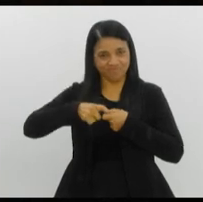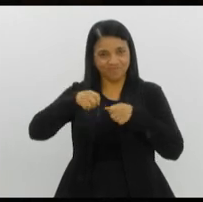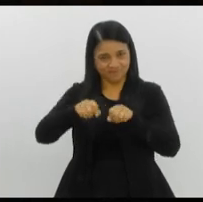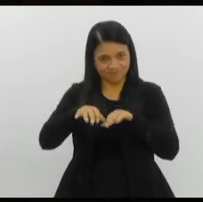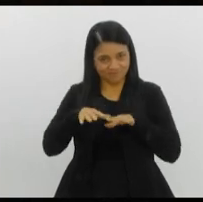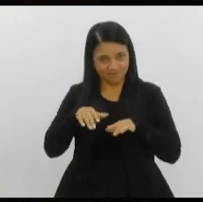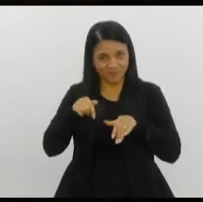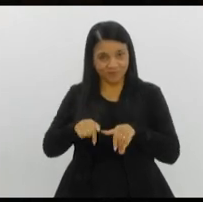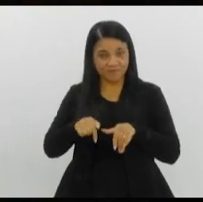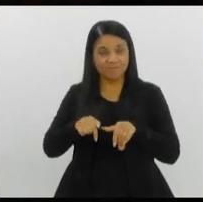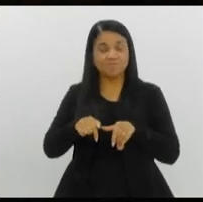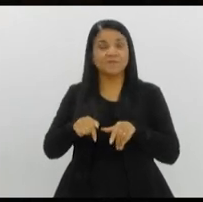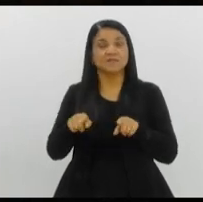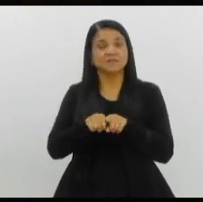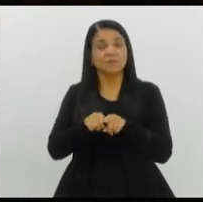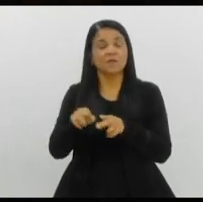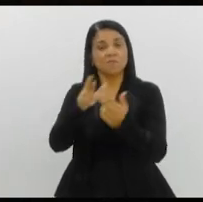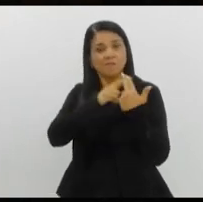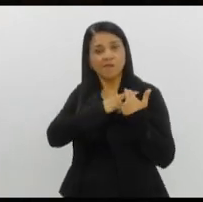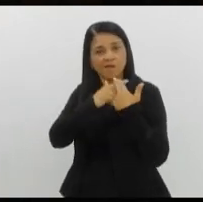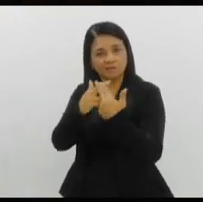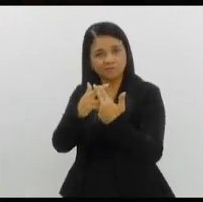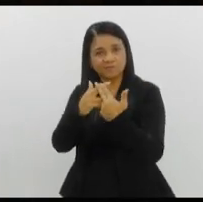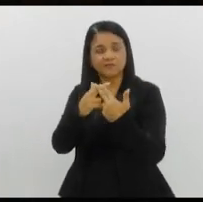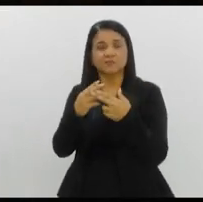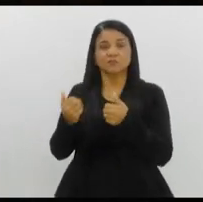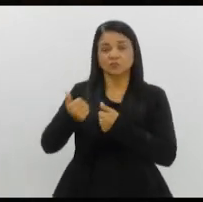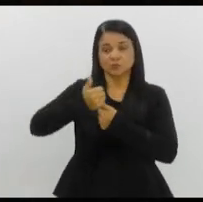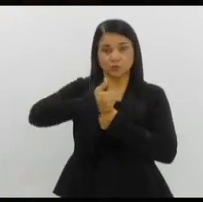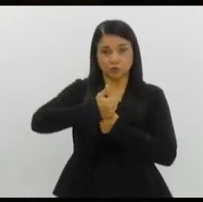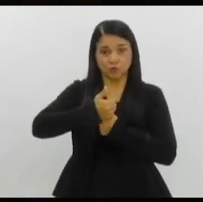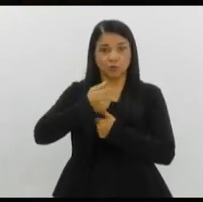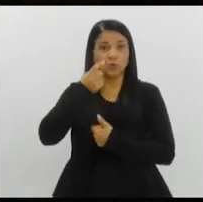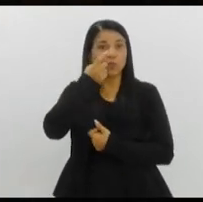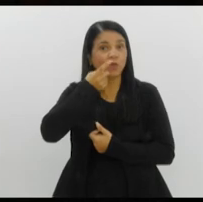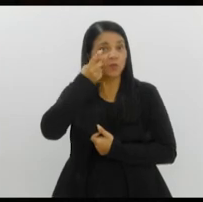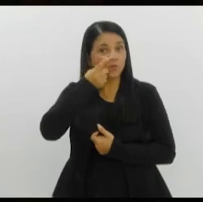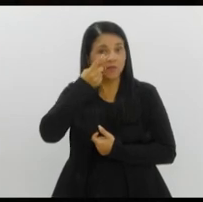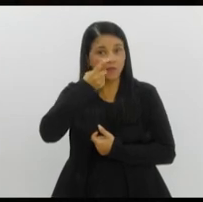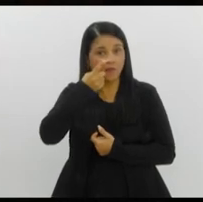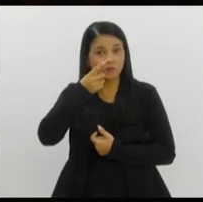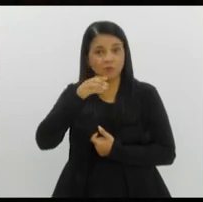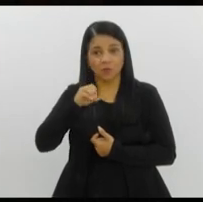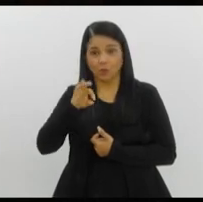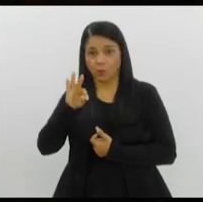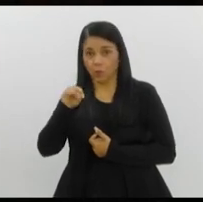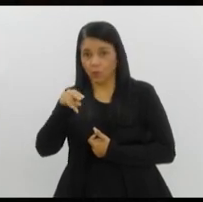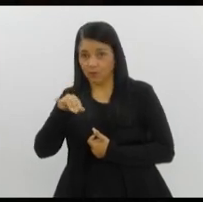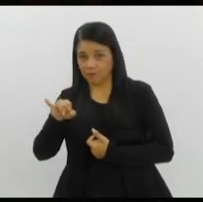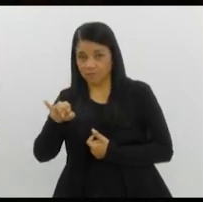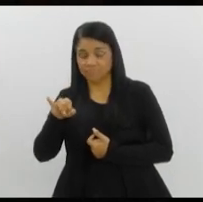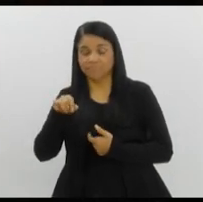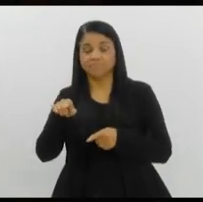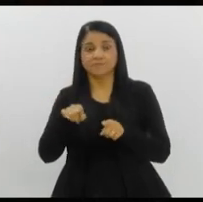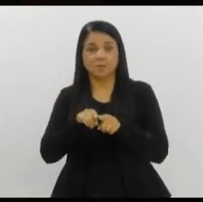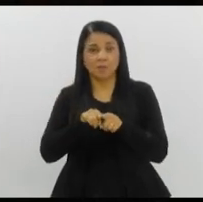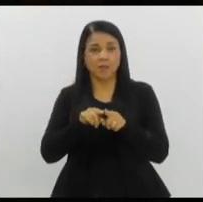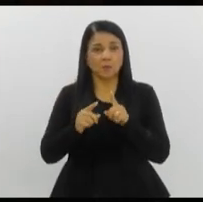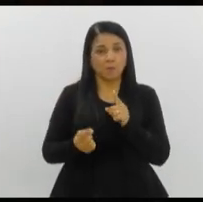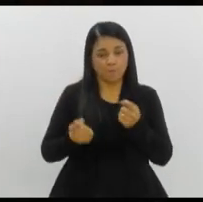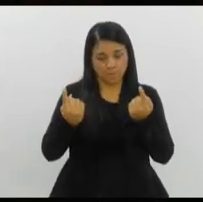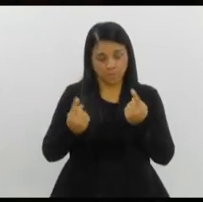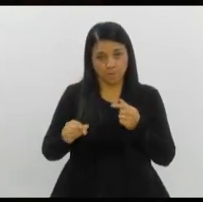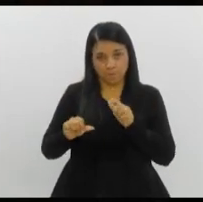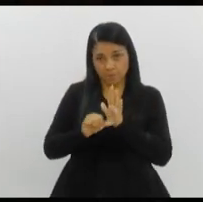eu disse, pela responsabilidade de substituir um deputado que até então fazia, ainda no seu primeiro